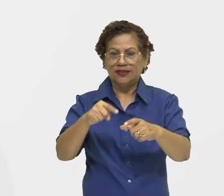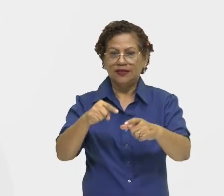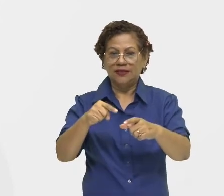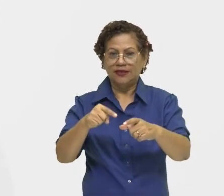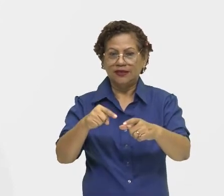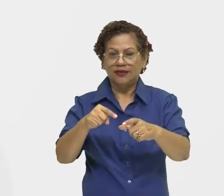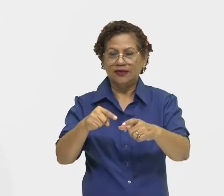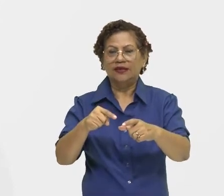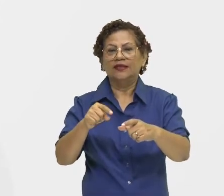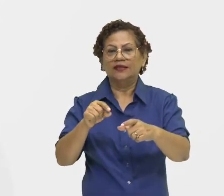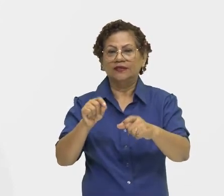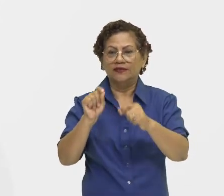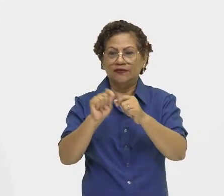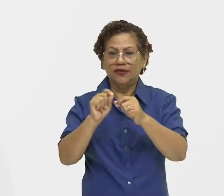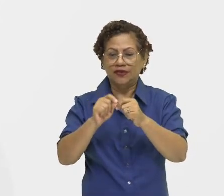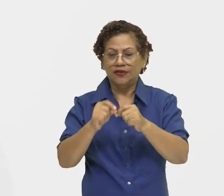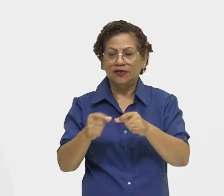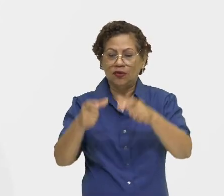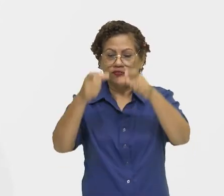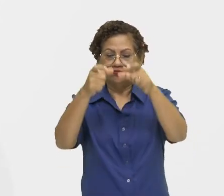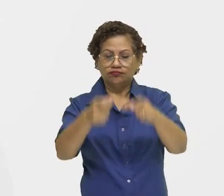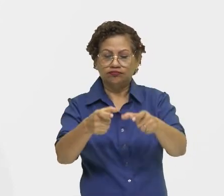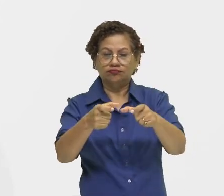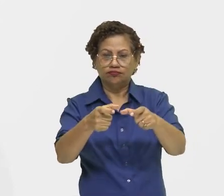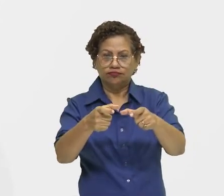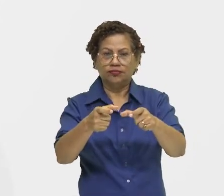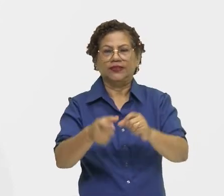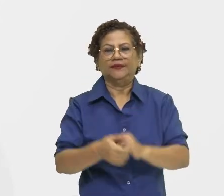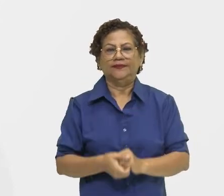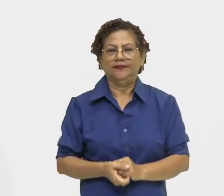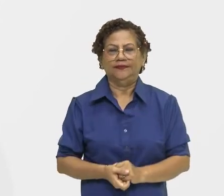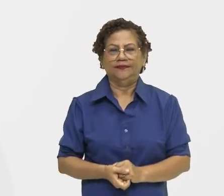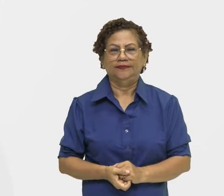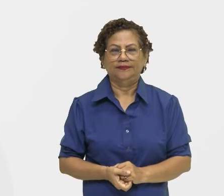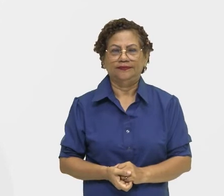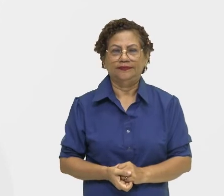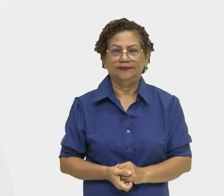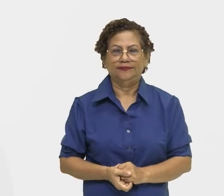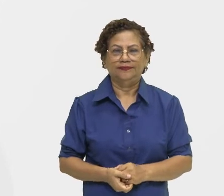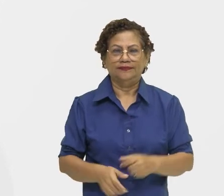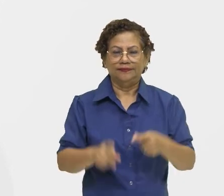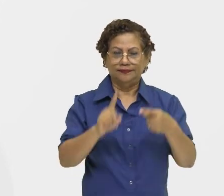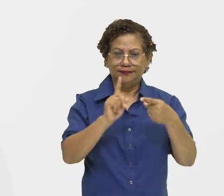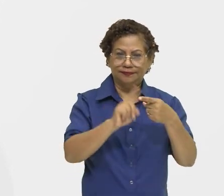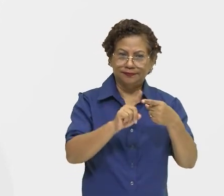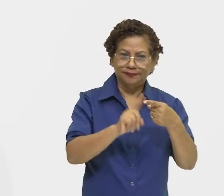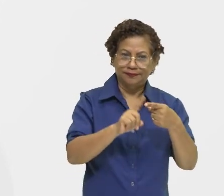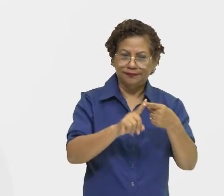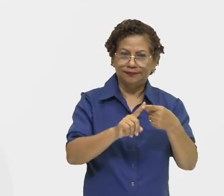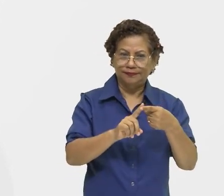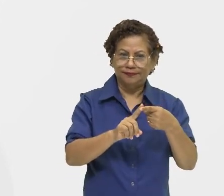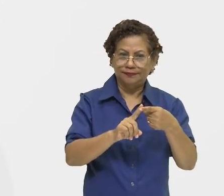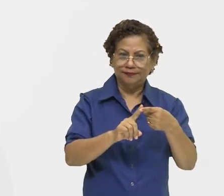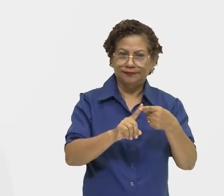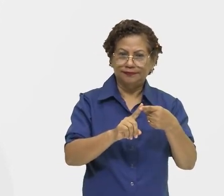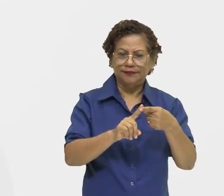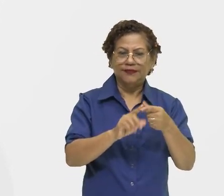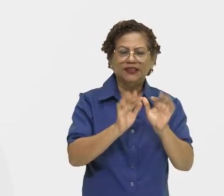elas faziam parte da estrutura dos templos. Então, olha só, a ordem dórica é a mais